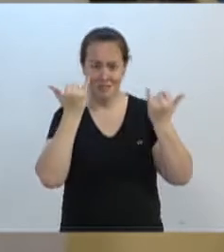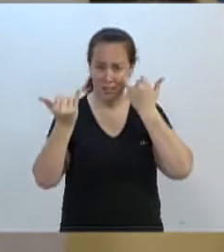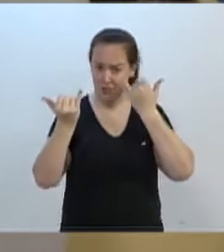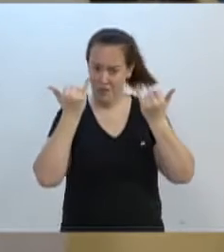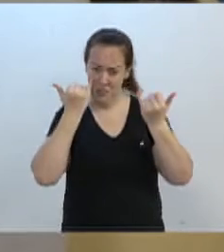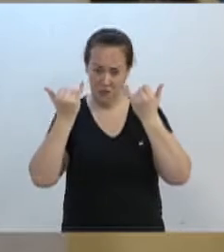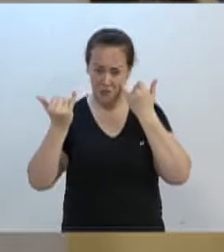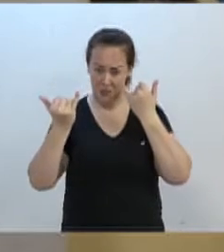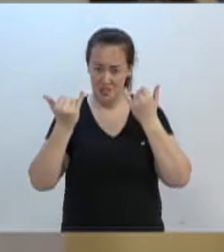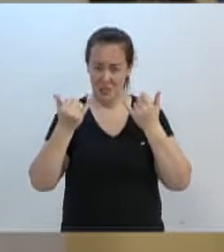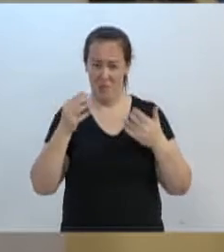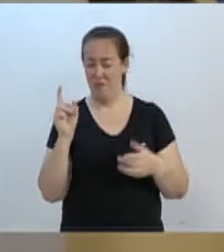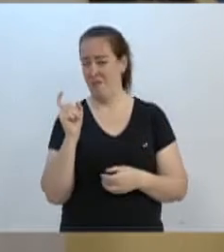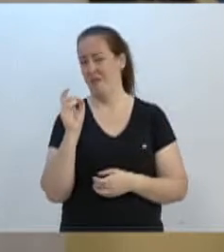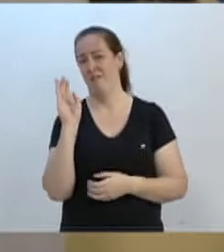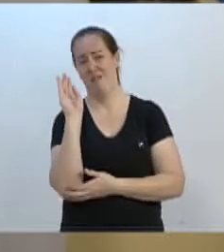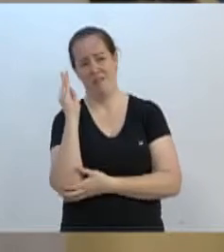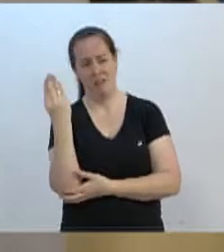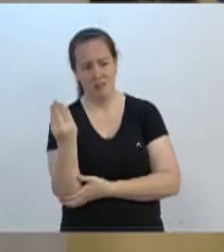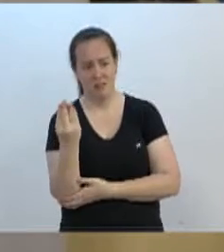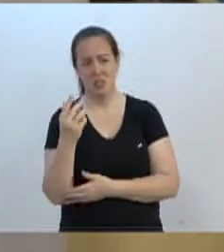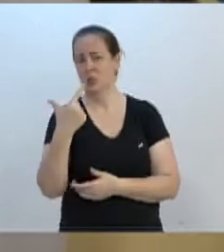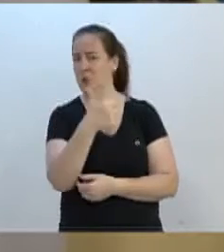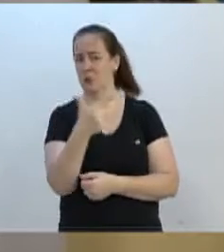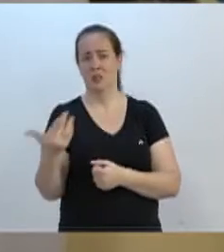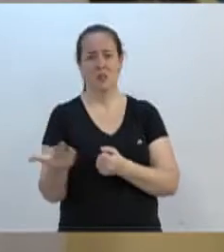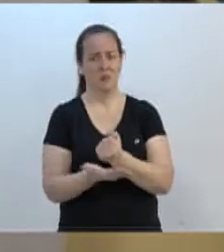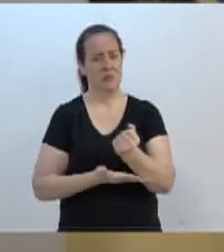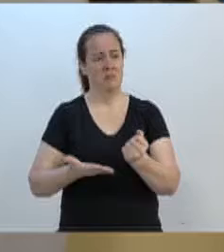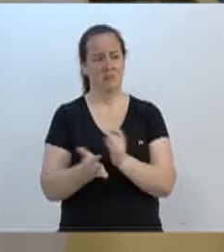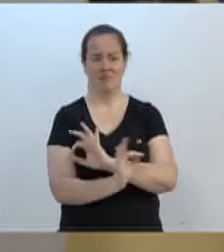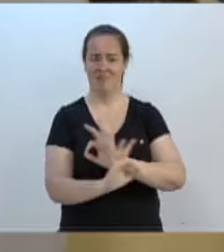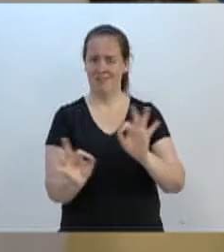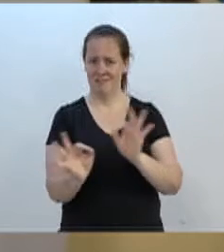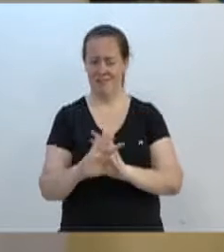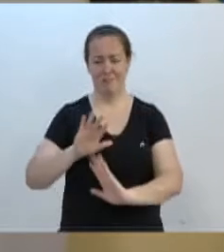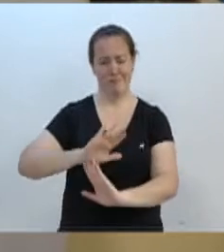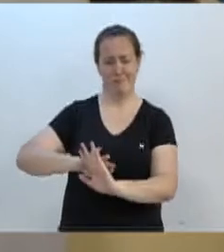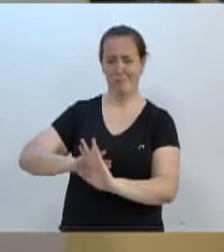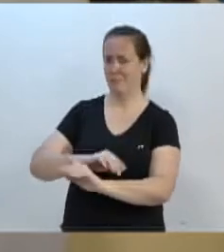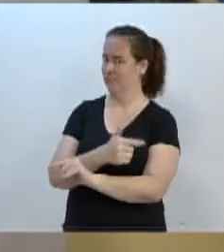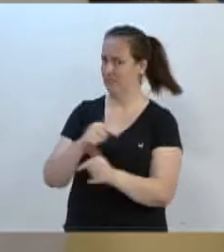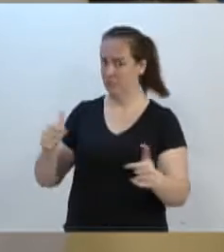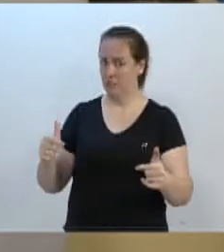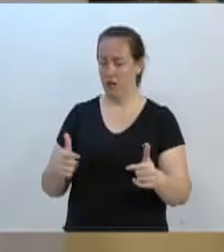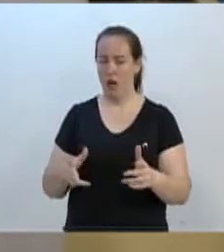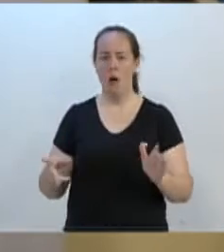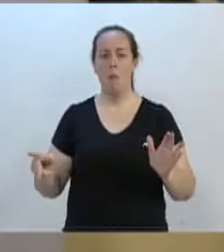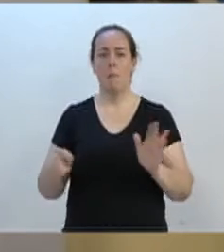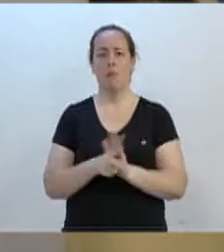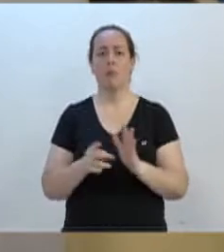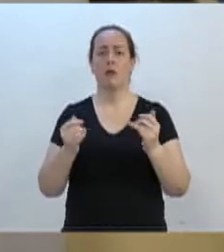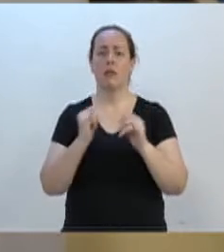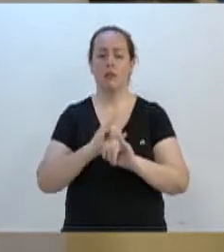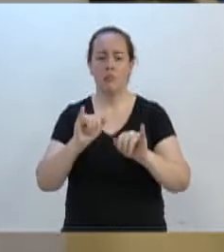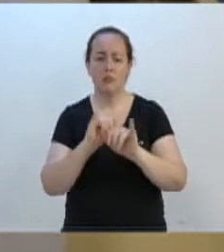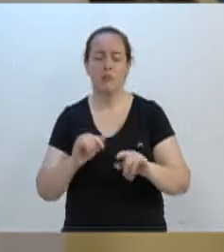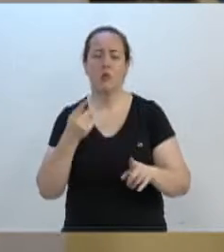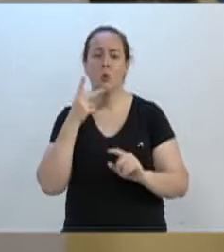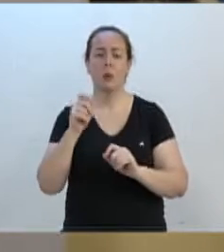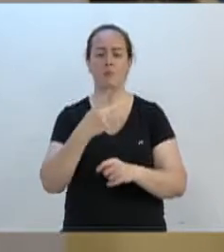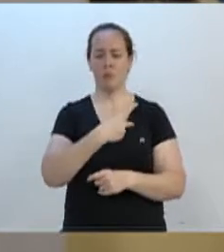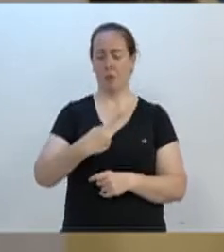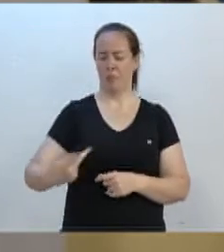informação inverídica, sem fundamento nenhum, eles mesmos na própria notícia disseram que o presidente